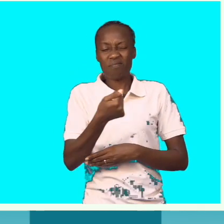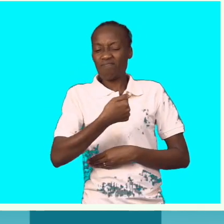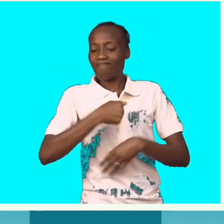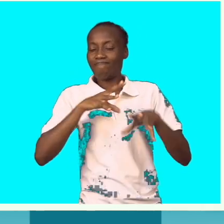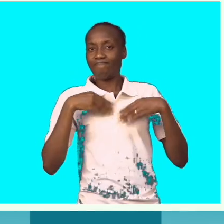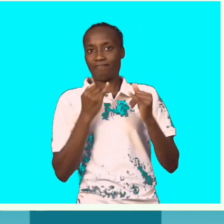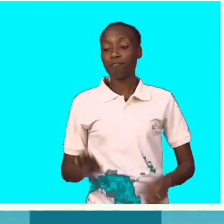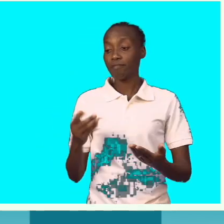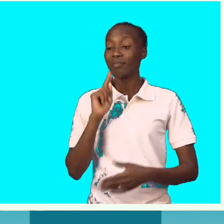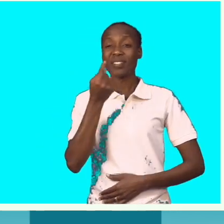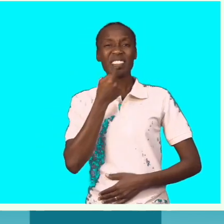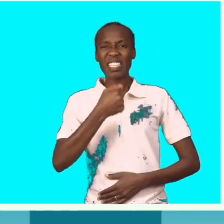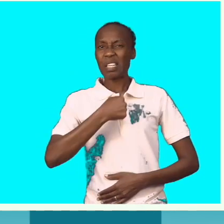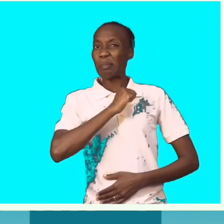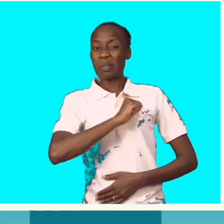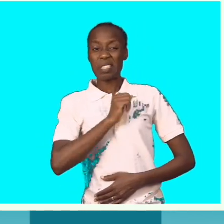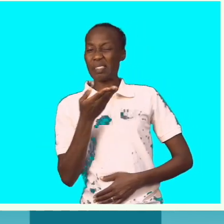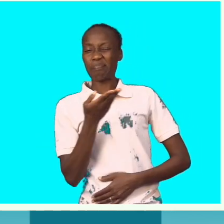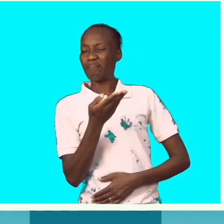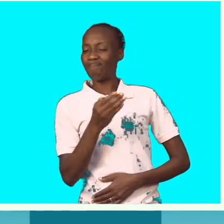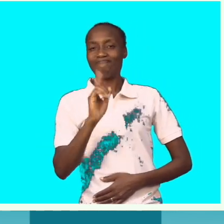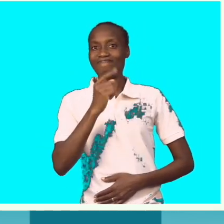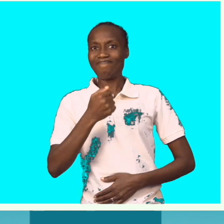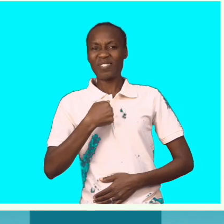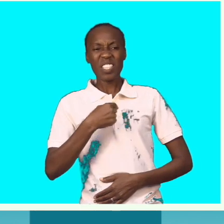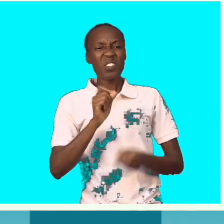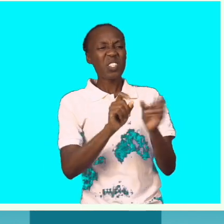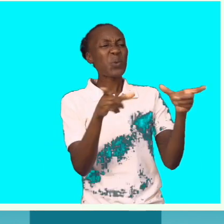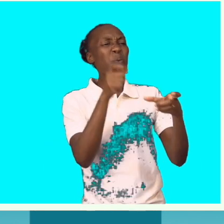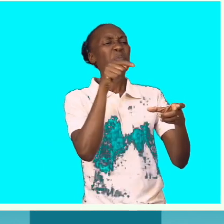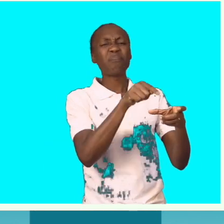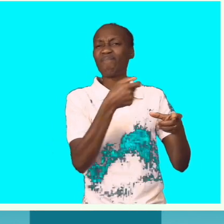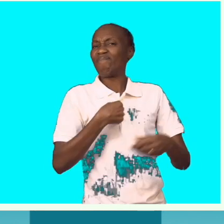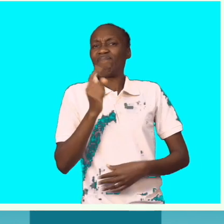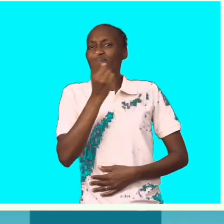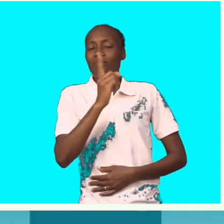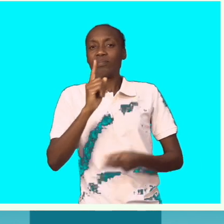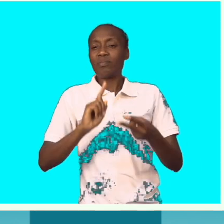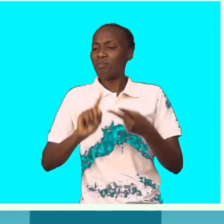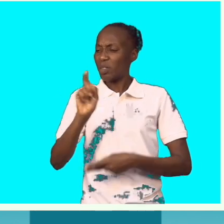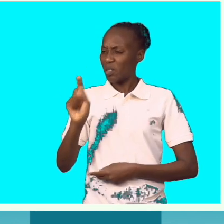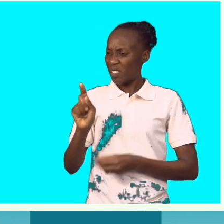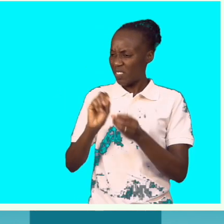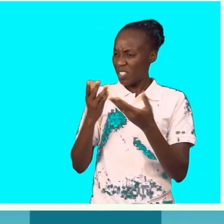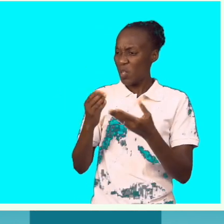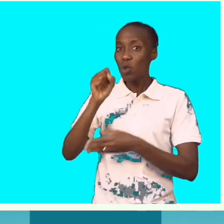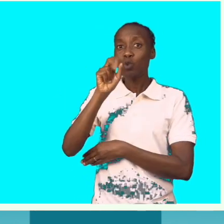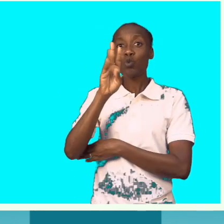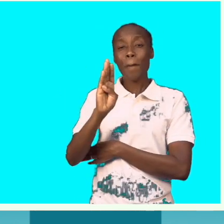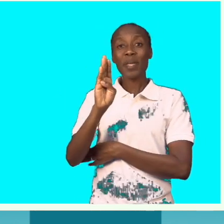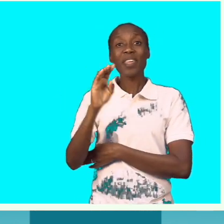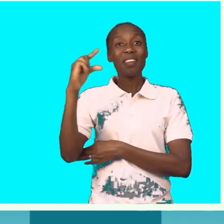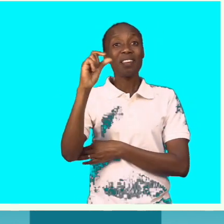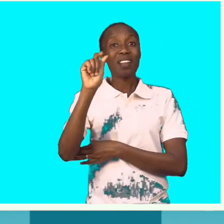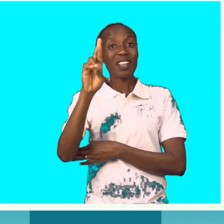identifica. Não tenho paciência para essas coisas, não ando nesses clubes. Já teve muitos convites desses clubes grandes